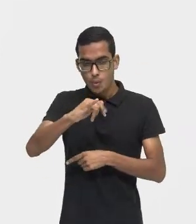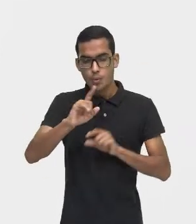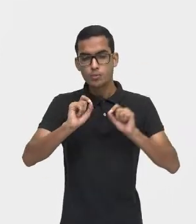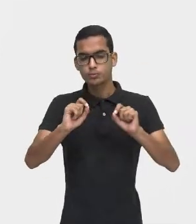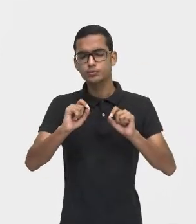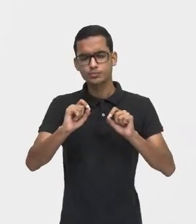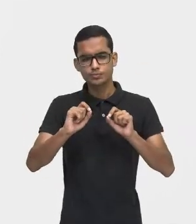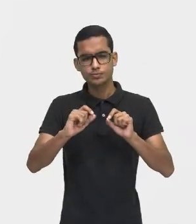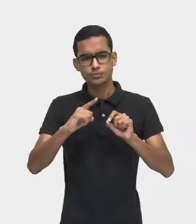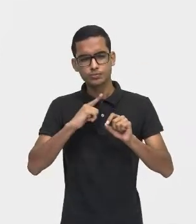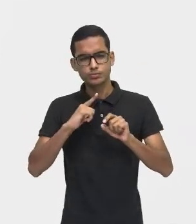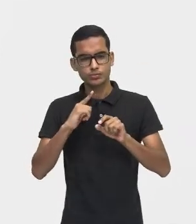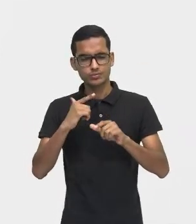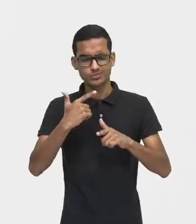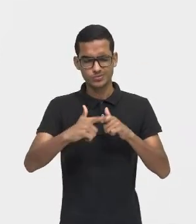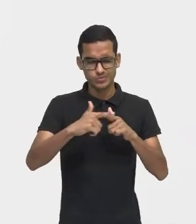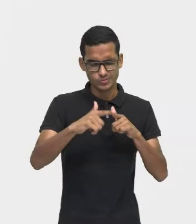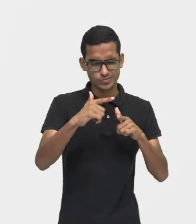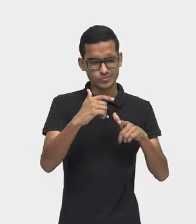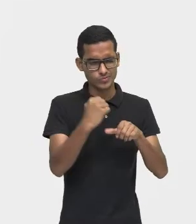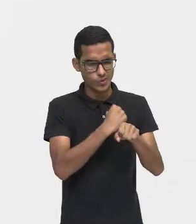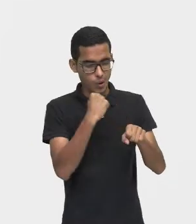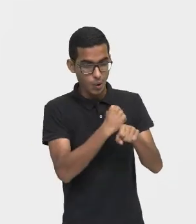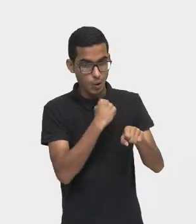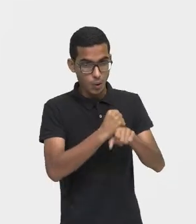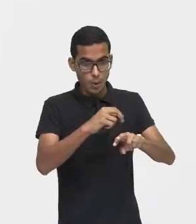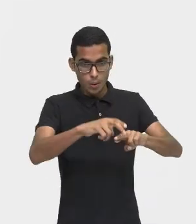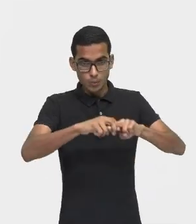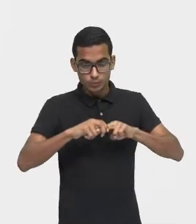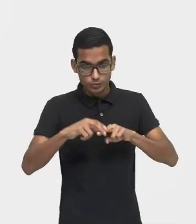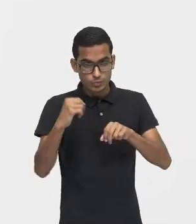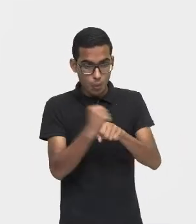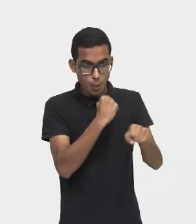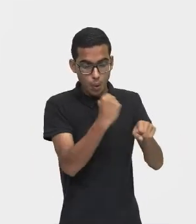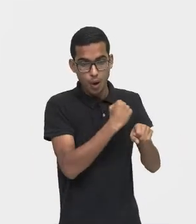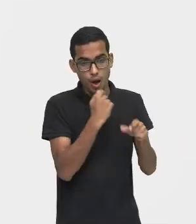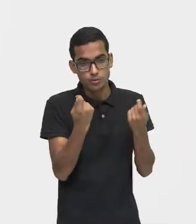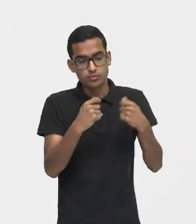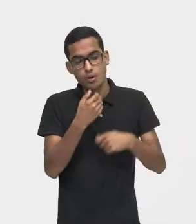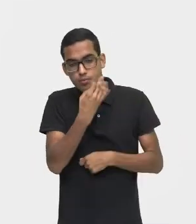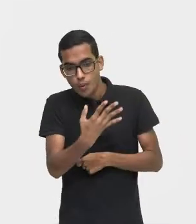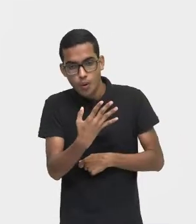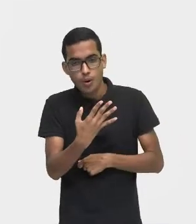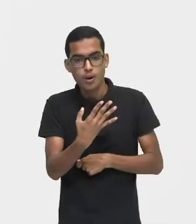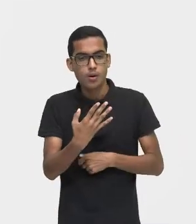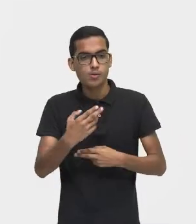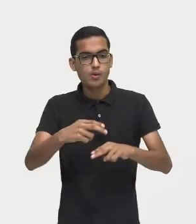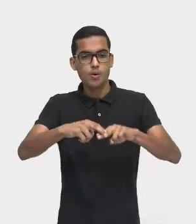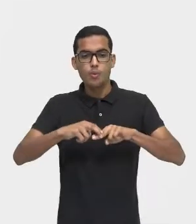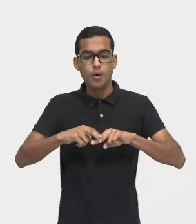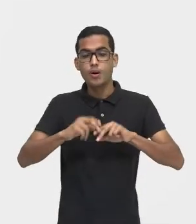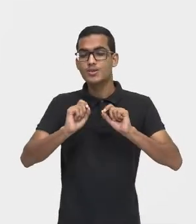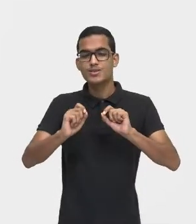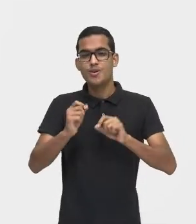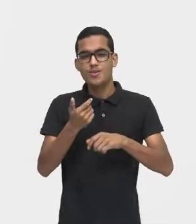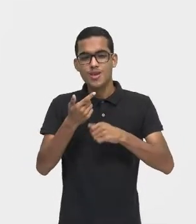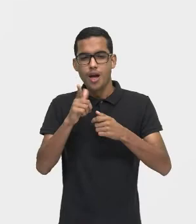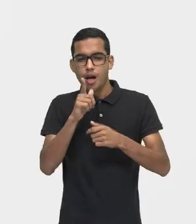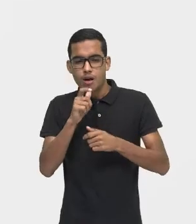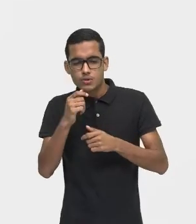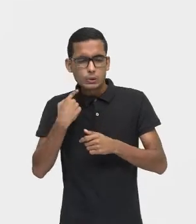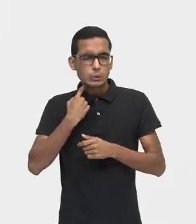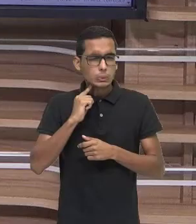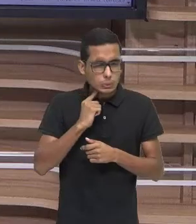problemas em relação à sua construção. Porém, quando construído, vai ser bom porque não vai emitir tantos poluentes